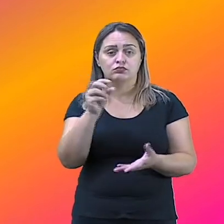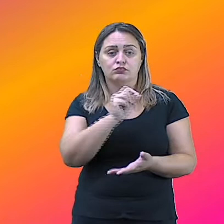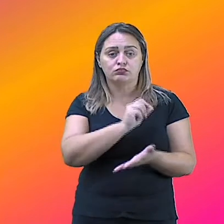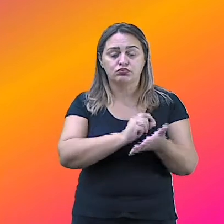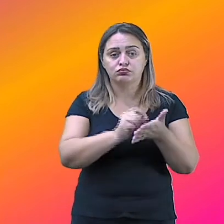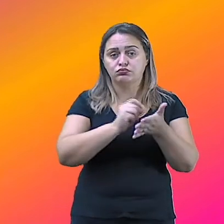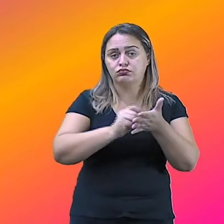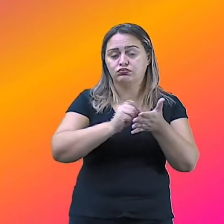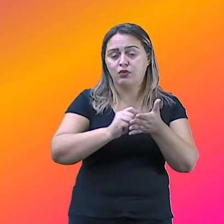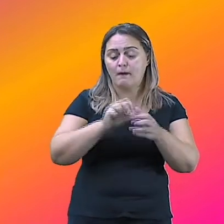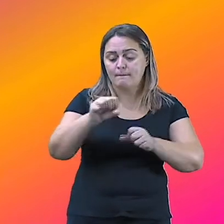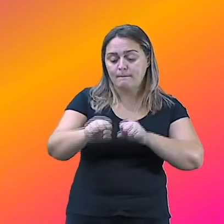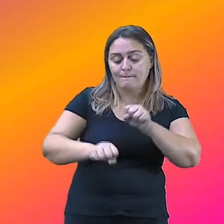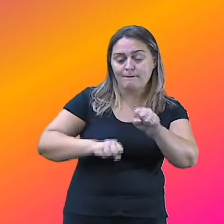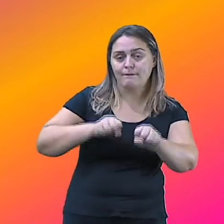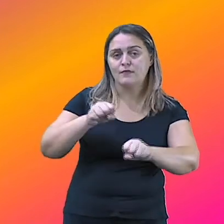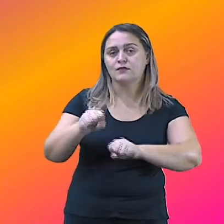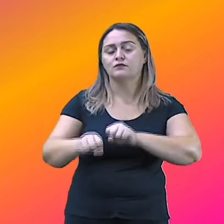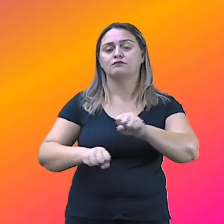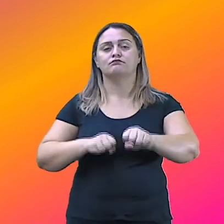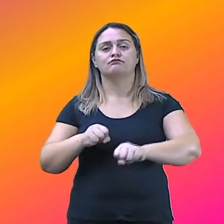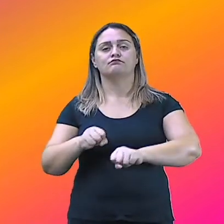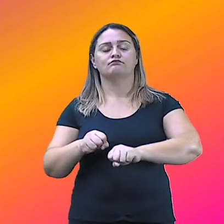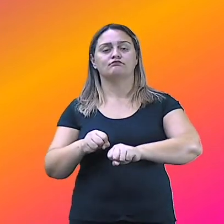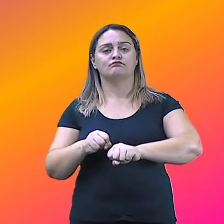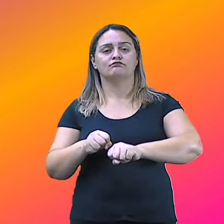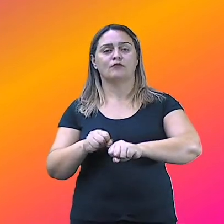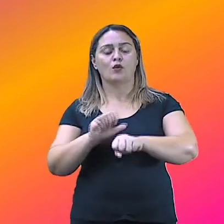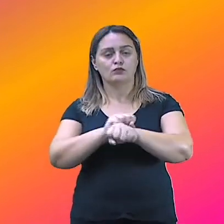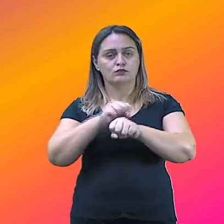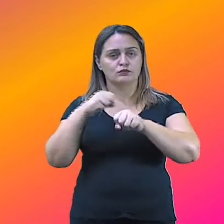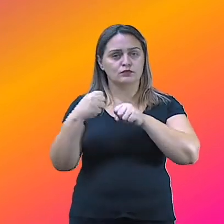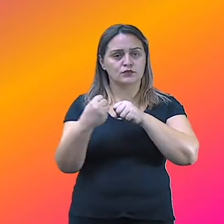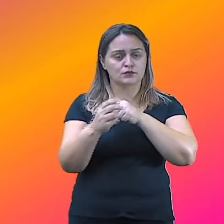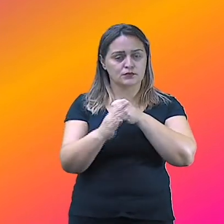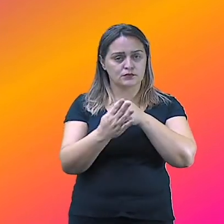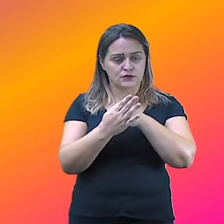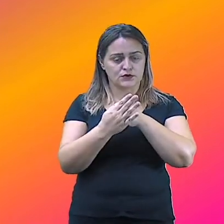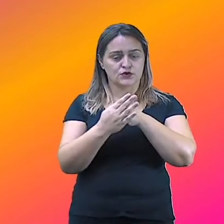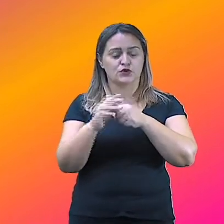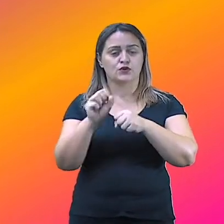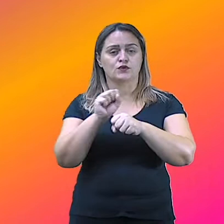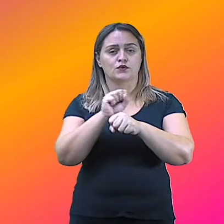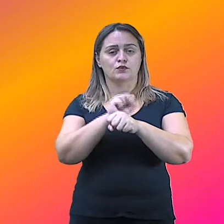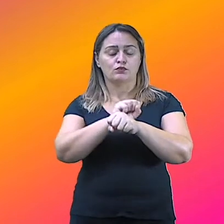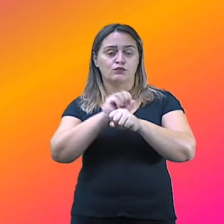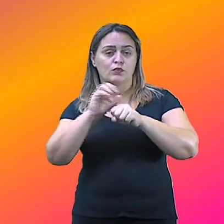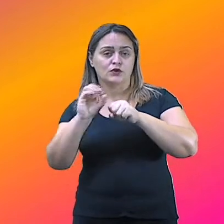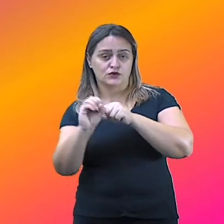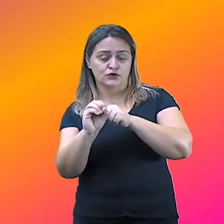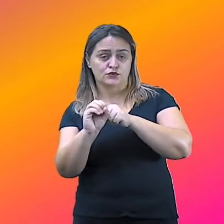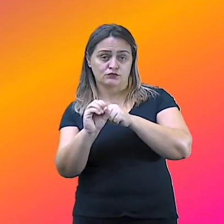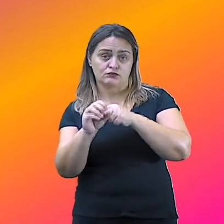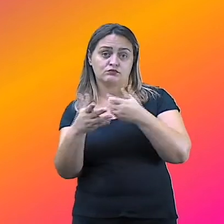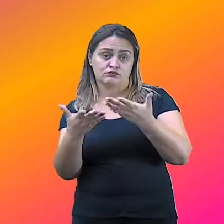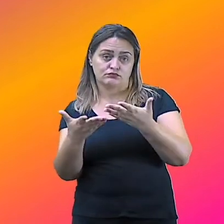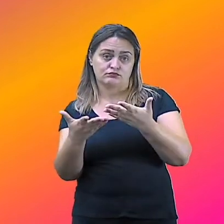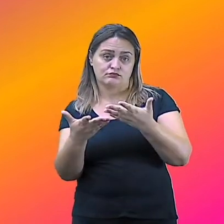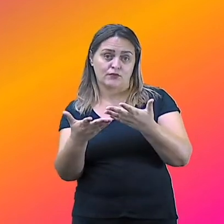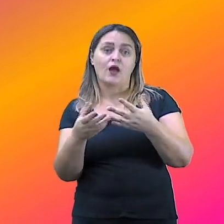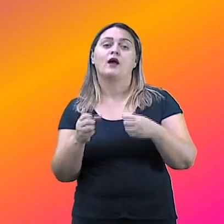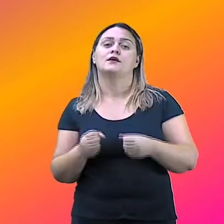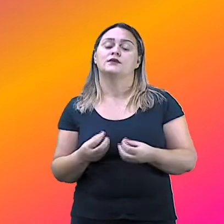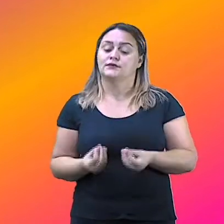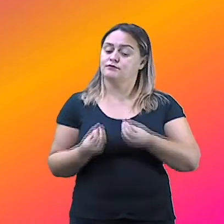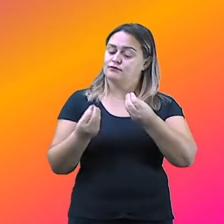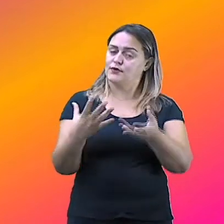Só acrescentamos uma bicicleta, um artigo e um substantivo. Já no segundo exemplo, nós